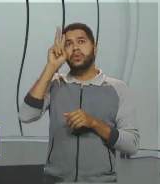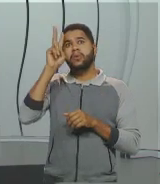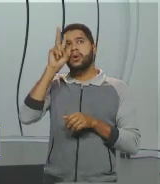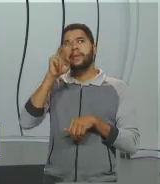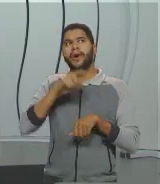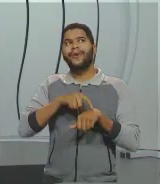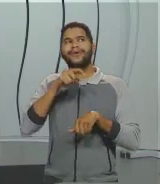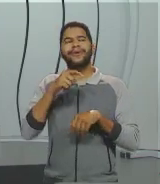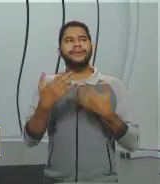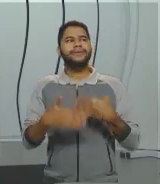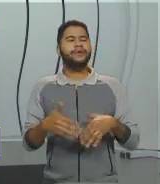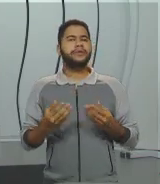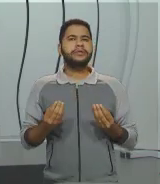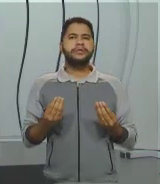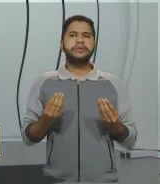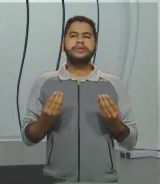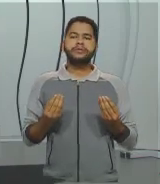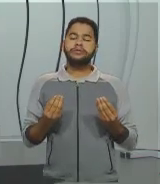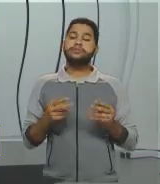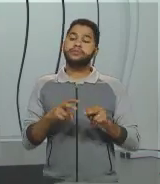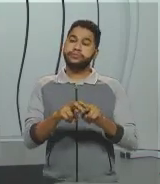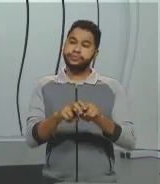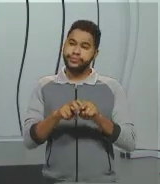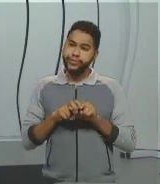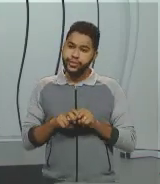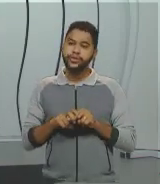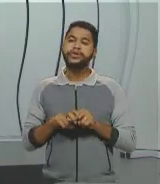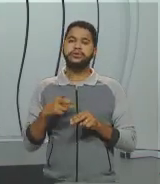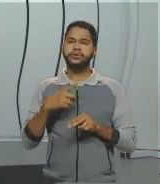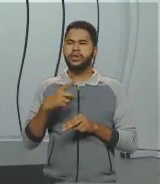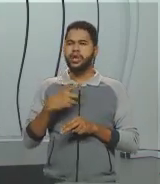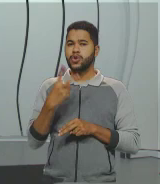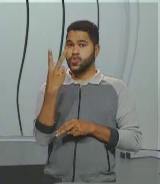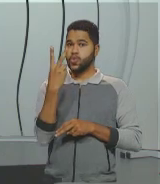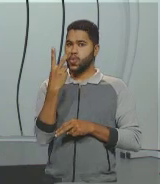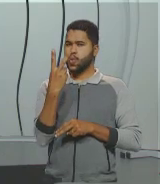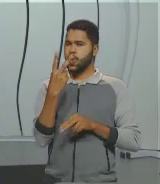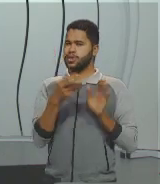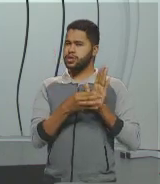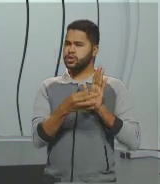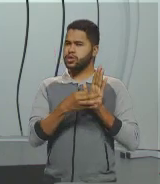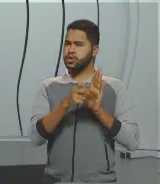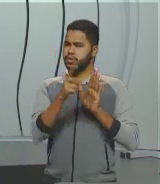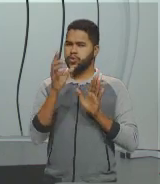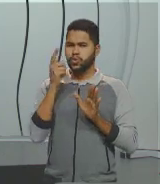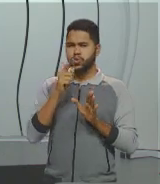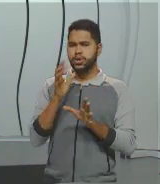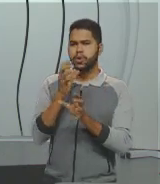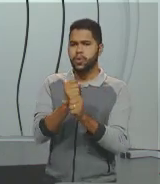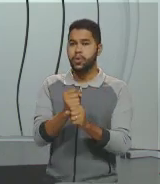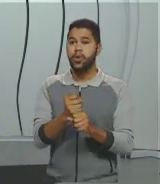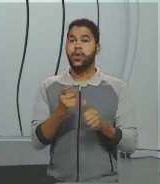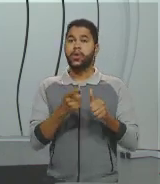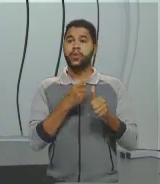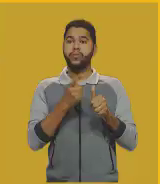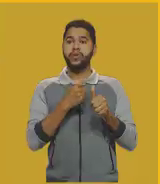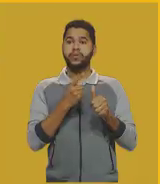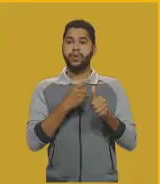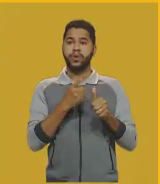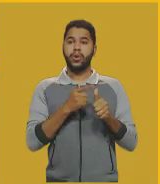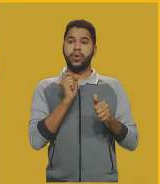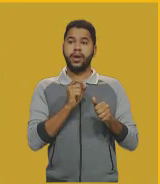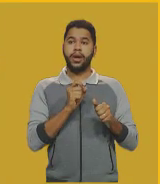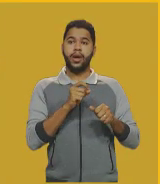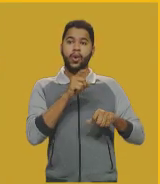da prova. E por isso, existem dois macetes para você calcular a resistência equivalente. O primeiro deles é o produto pela soma.